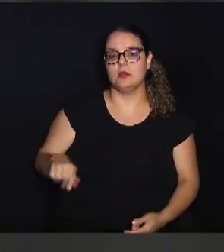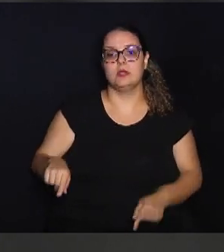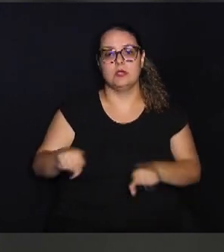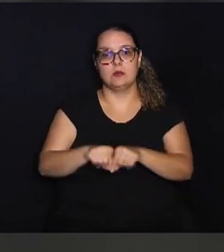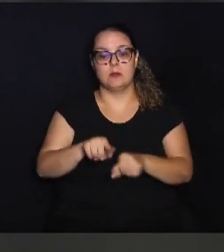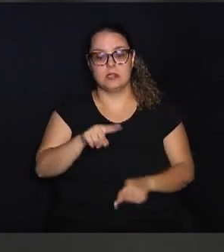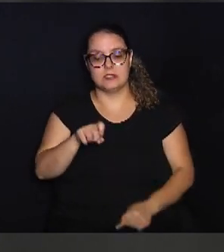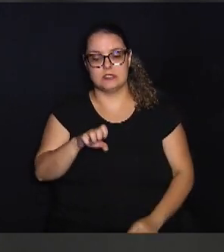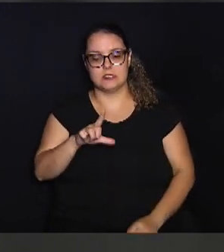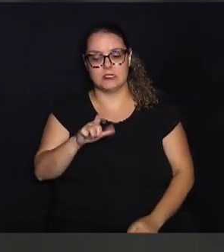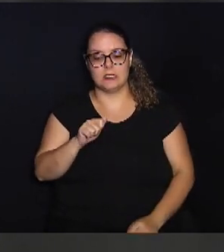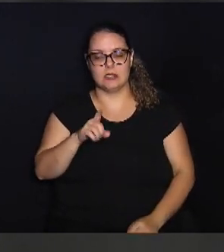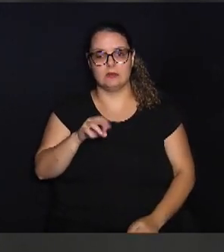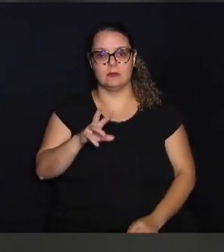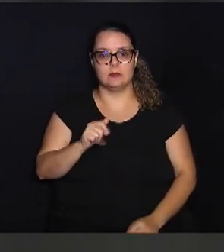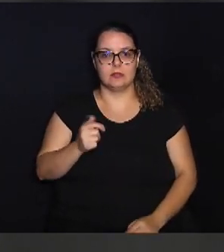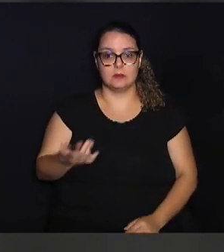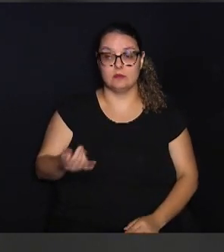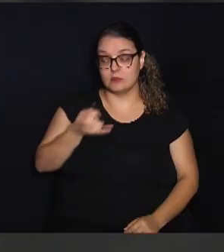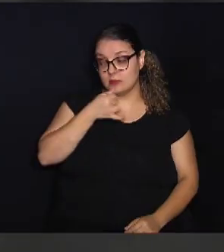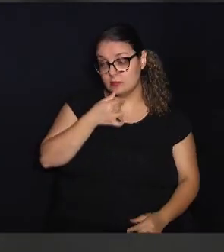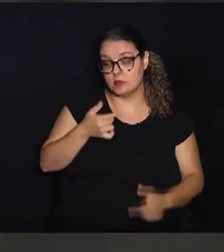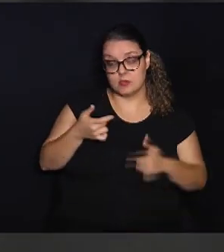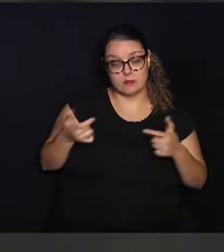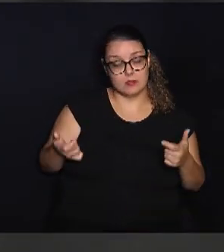Infelizmente a maioria dos vereadores